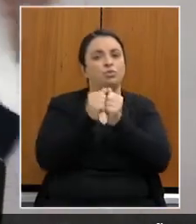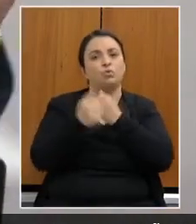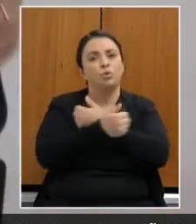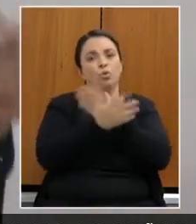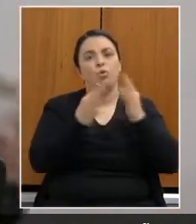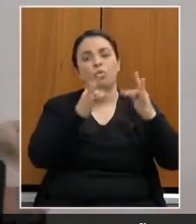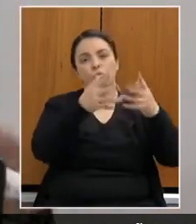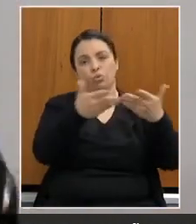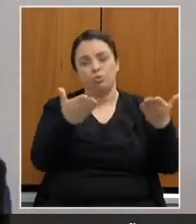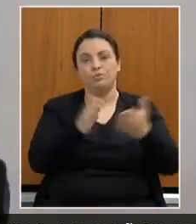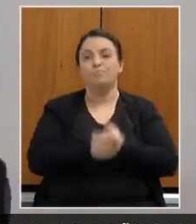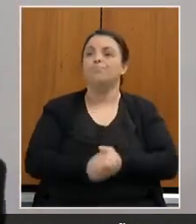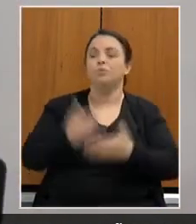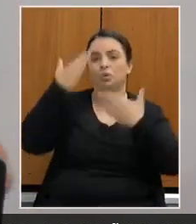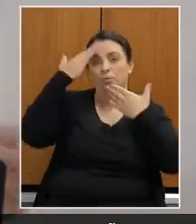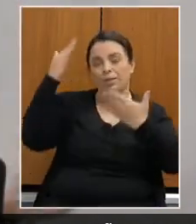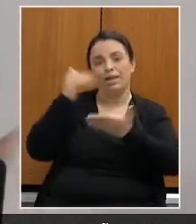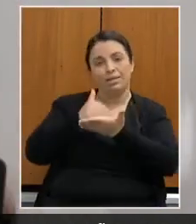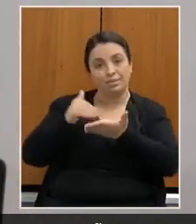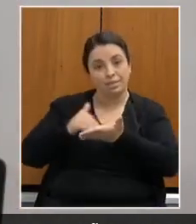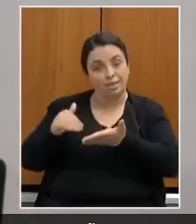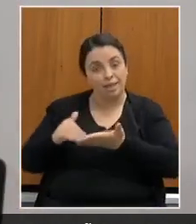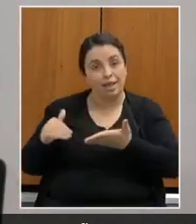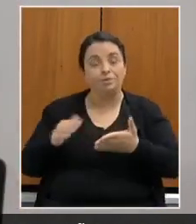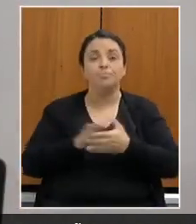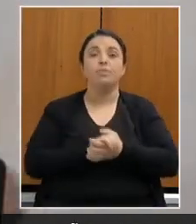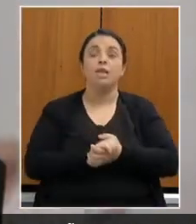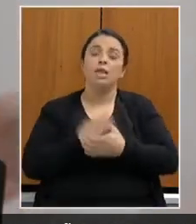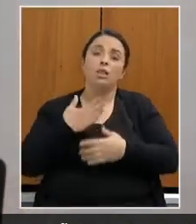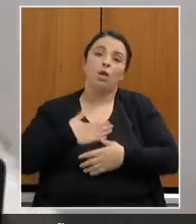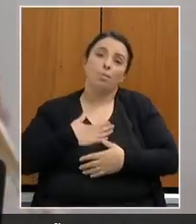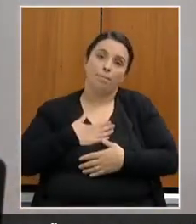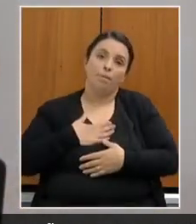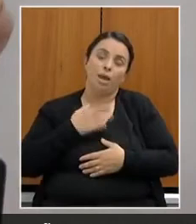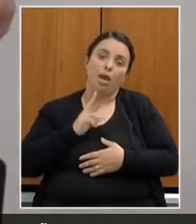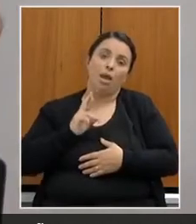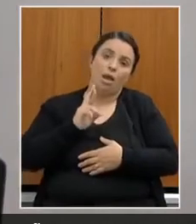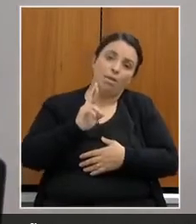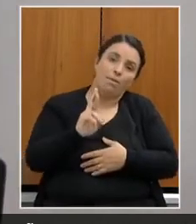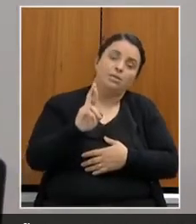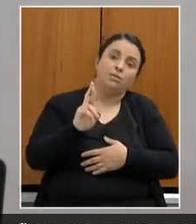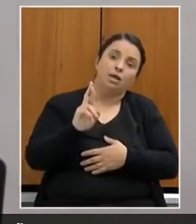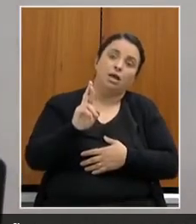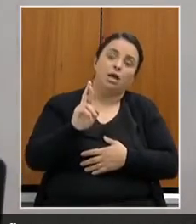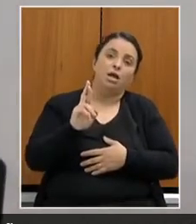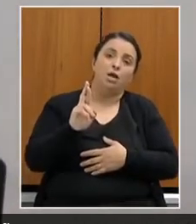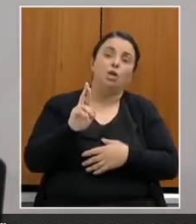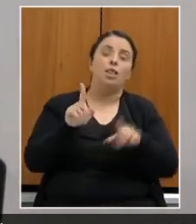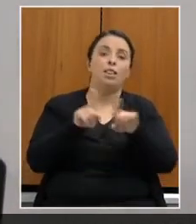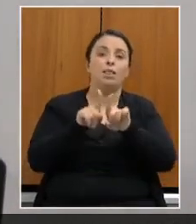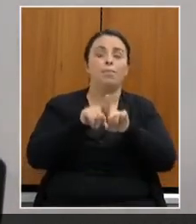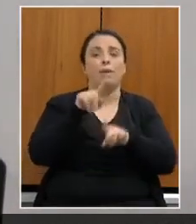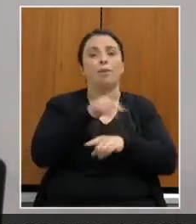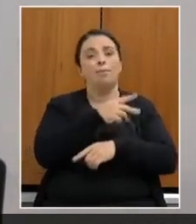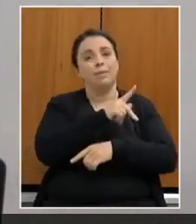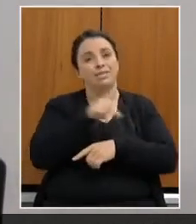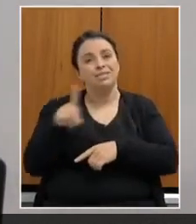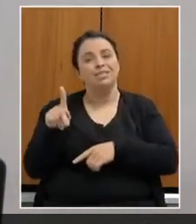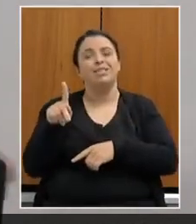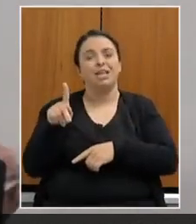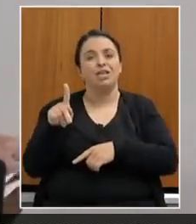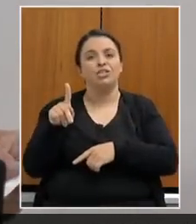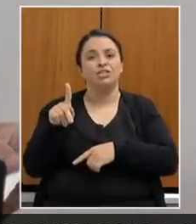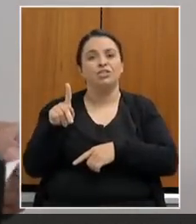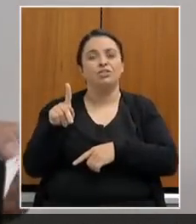Obrigado, secretário. Então, em nosso nome, em nome do presidente da Assembleia de Minas, deputado Agostinho